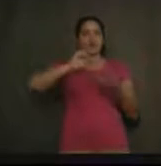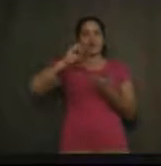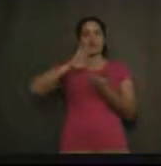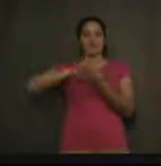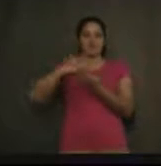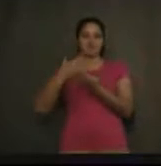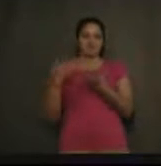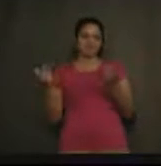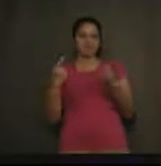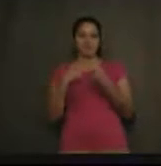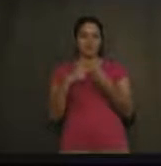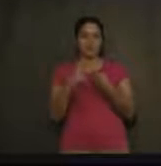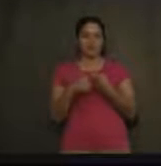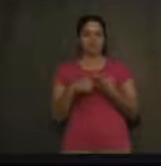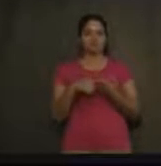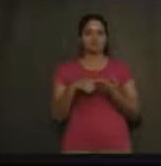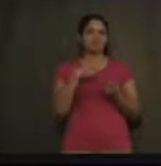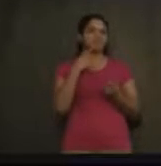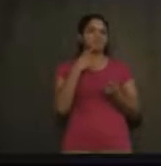que significa